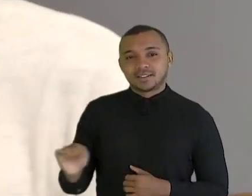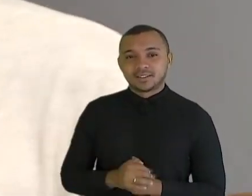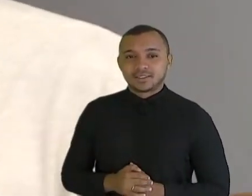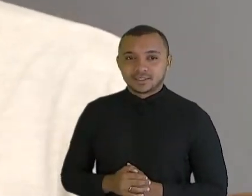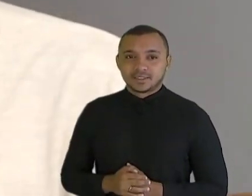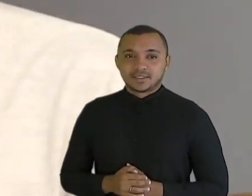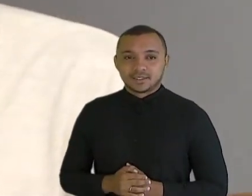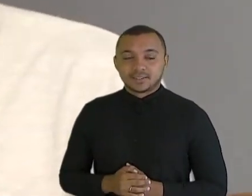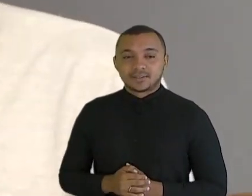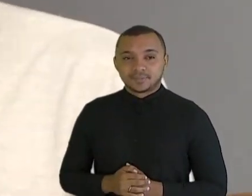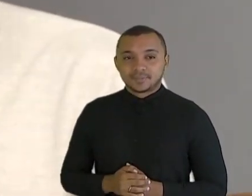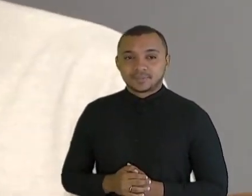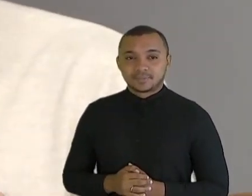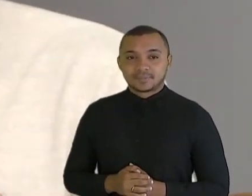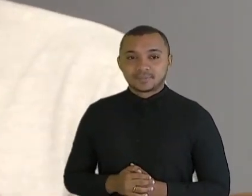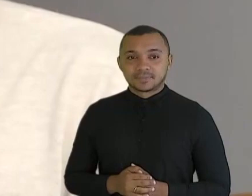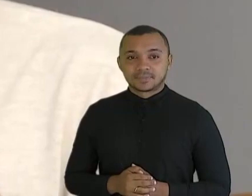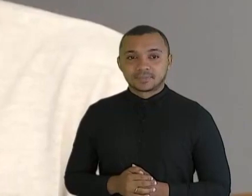Eles têm